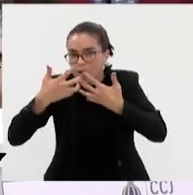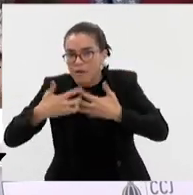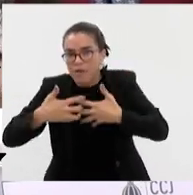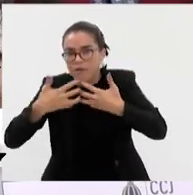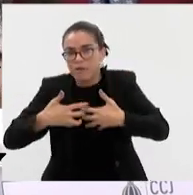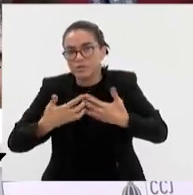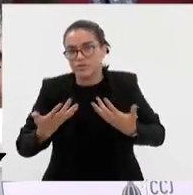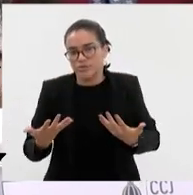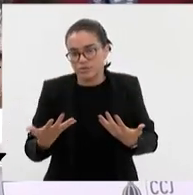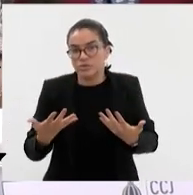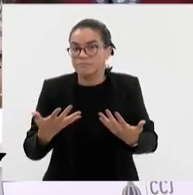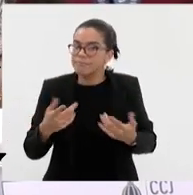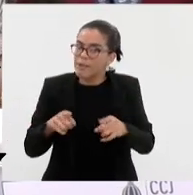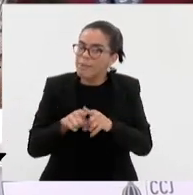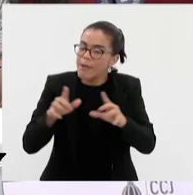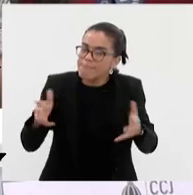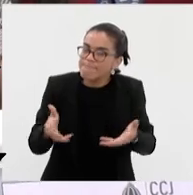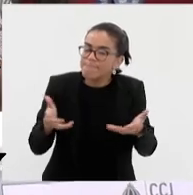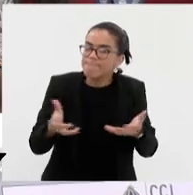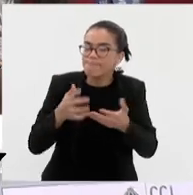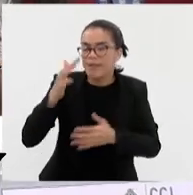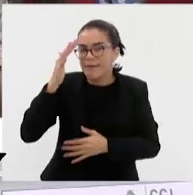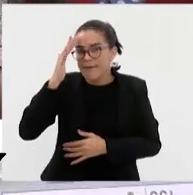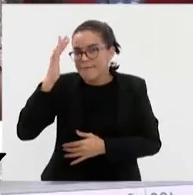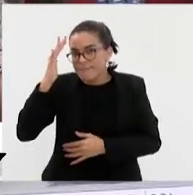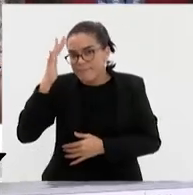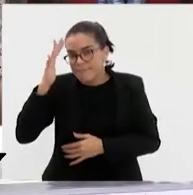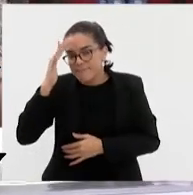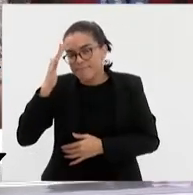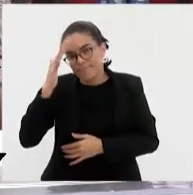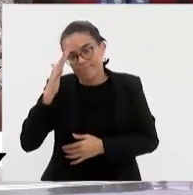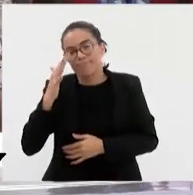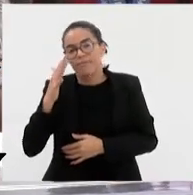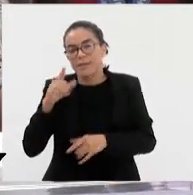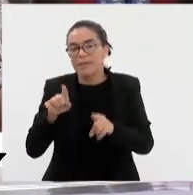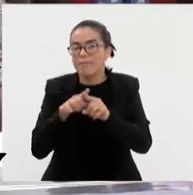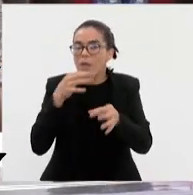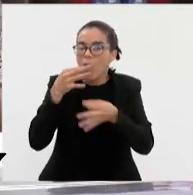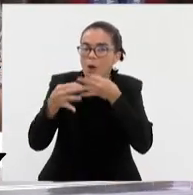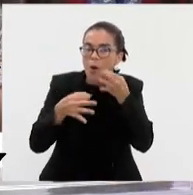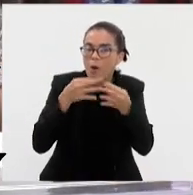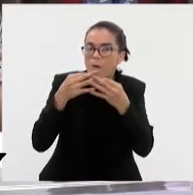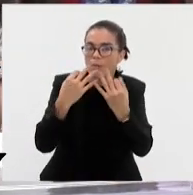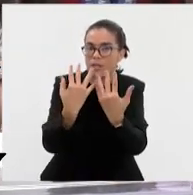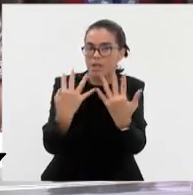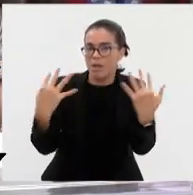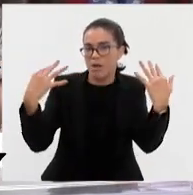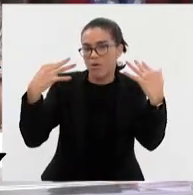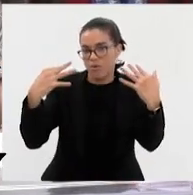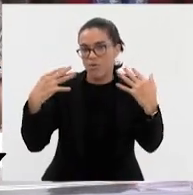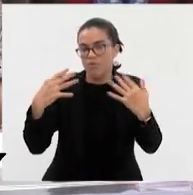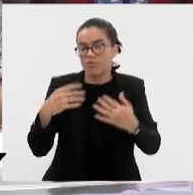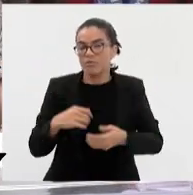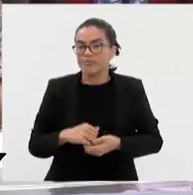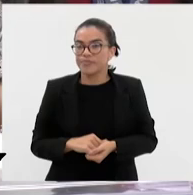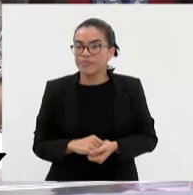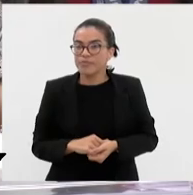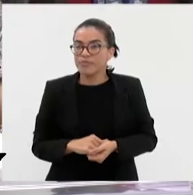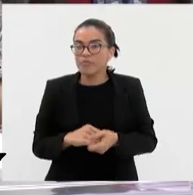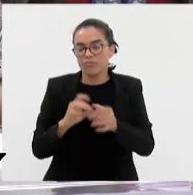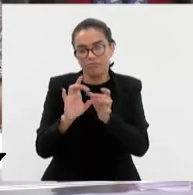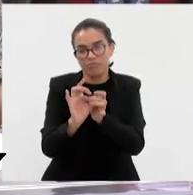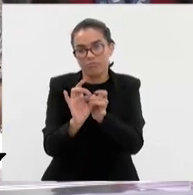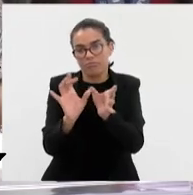a estimular este pensamento aqui nesta casa e na opinião pública para os nossos futuros debates. Vossa Excelência... Permito, por